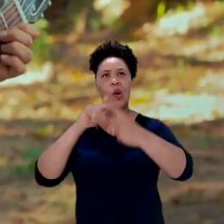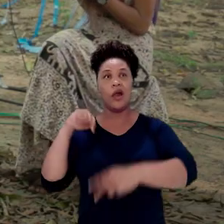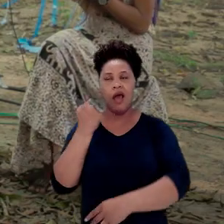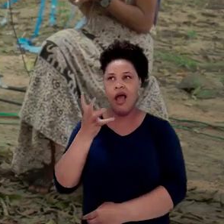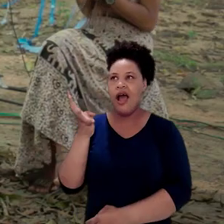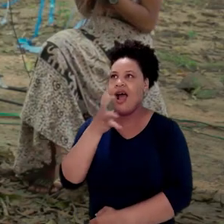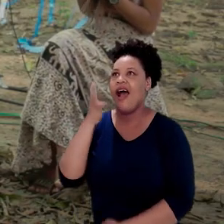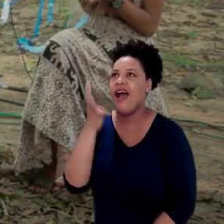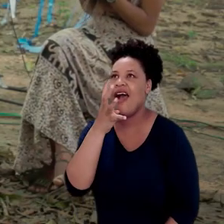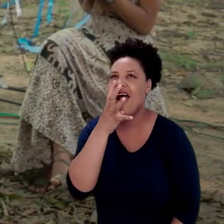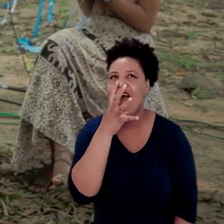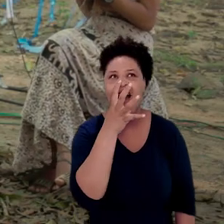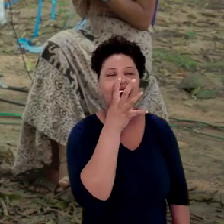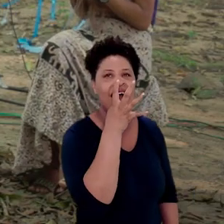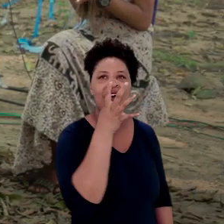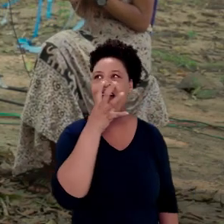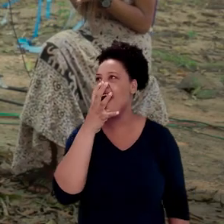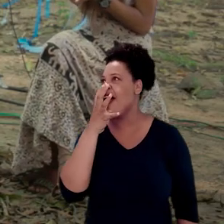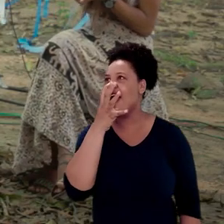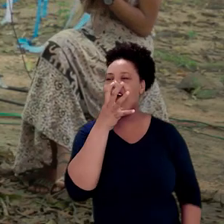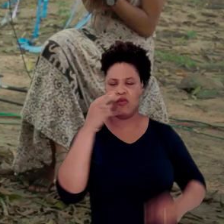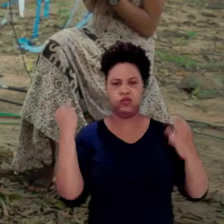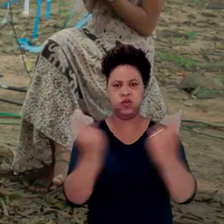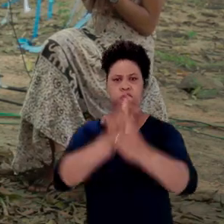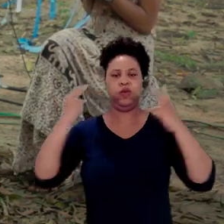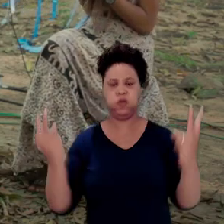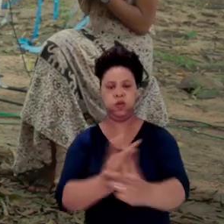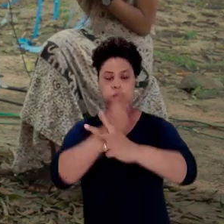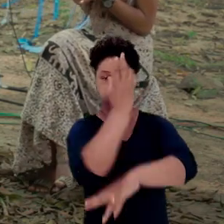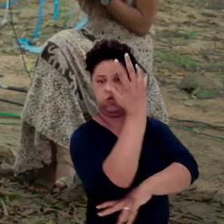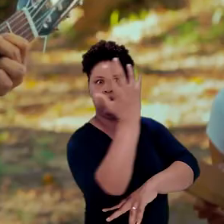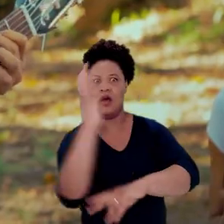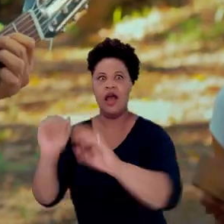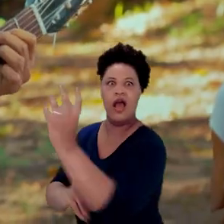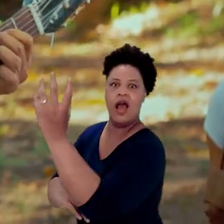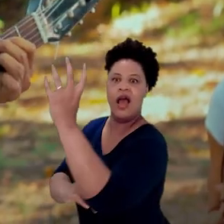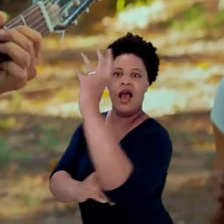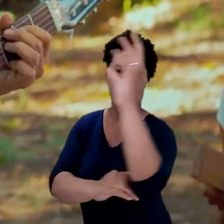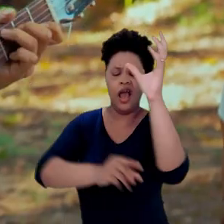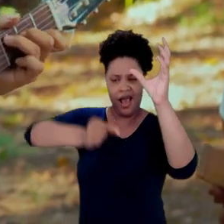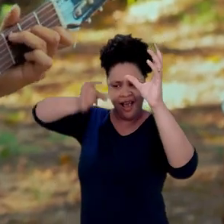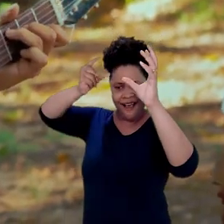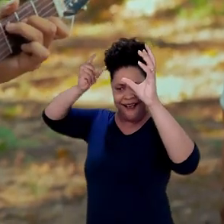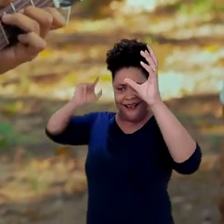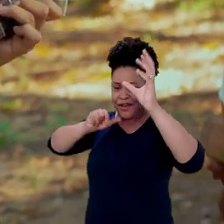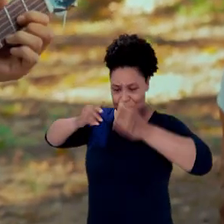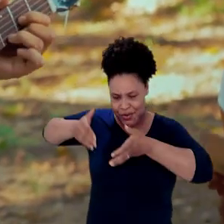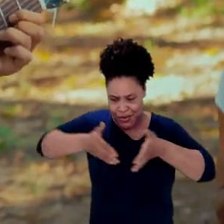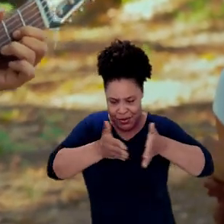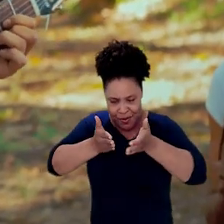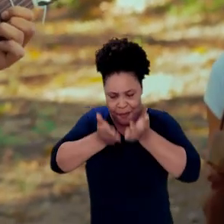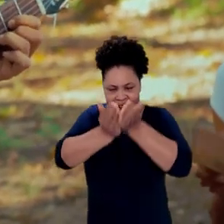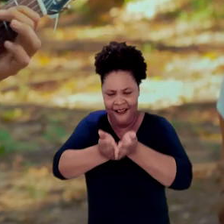cultuar. Pela força desse vento, as sementes espalhar. Os antigos navegantes,